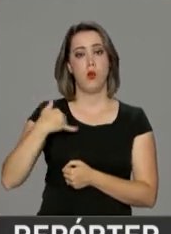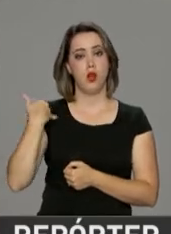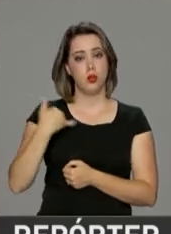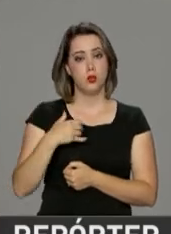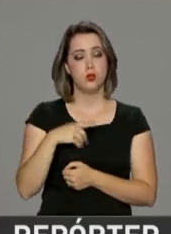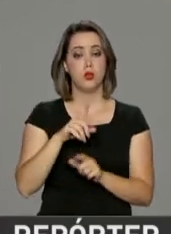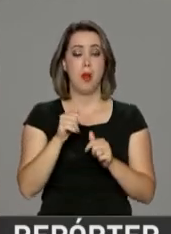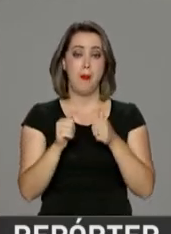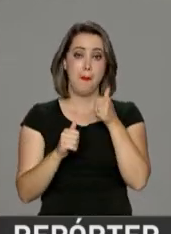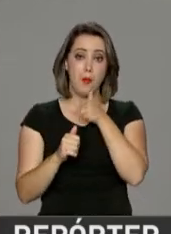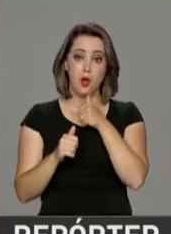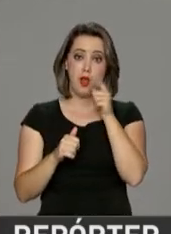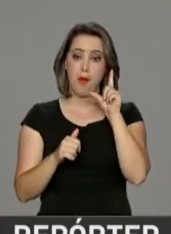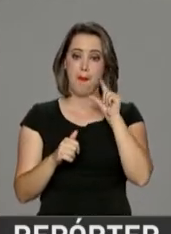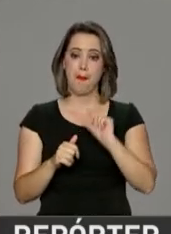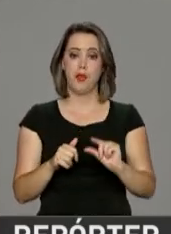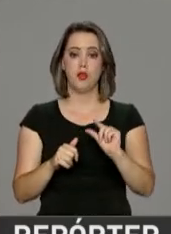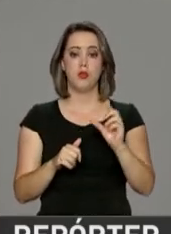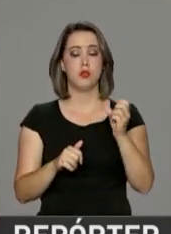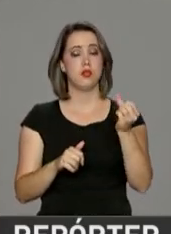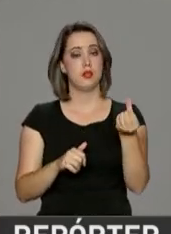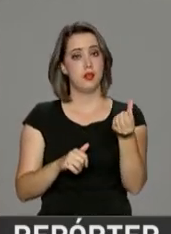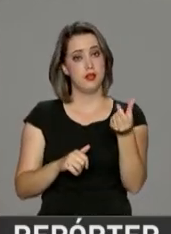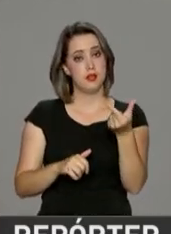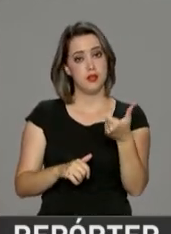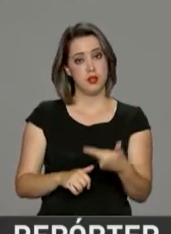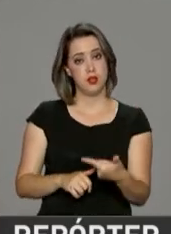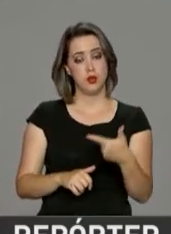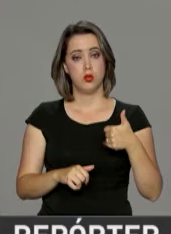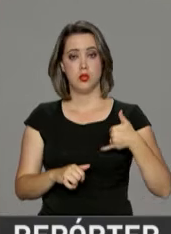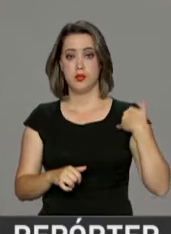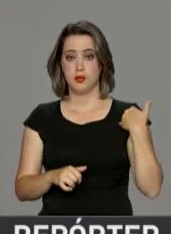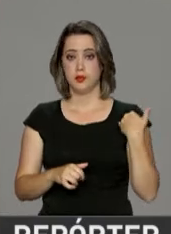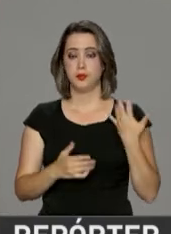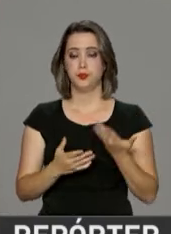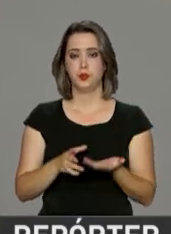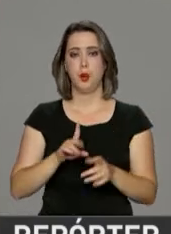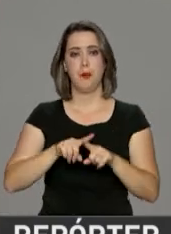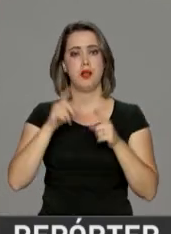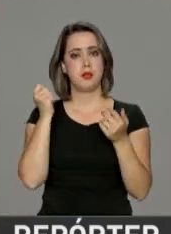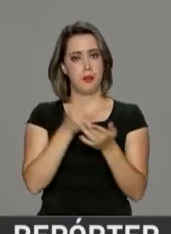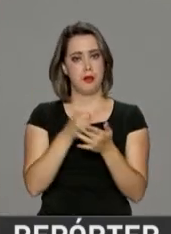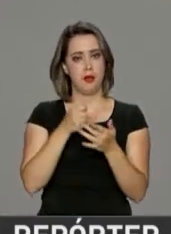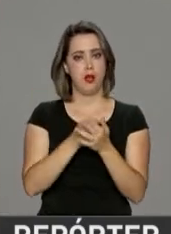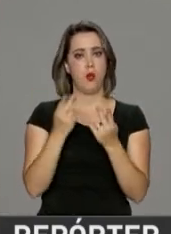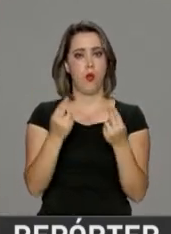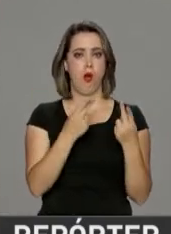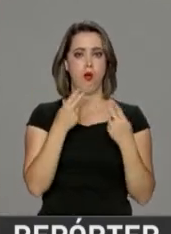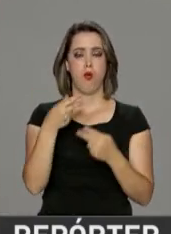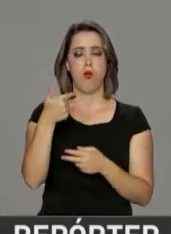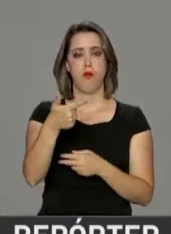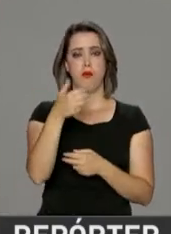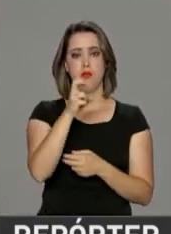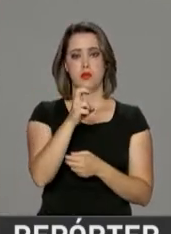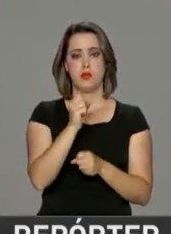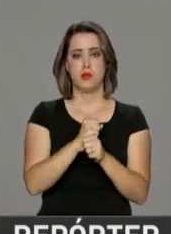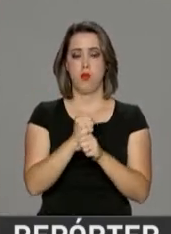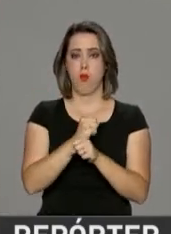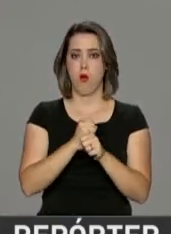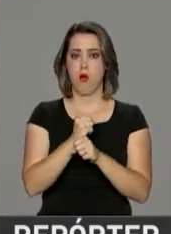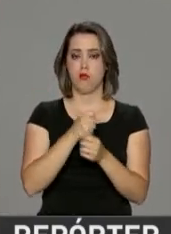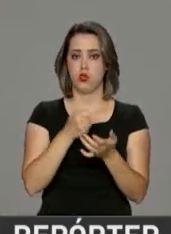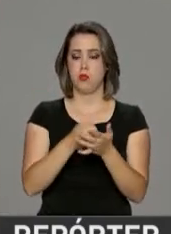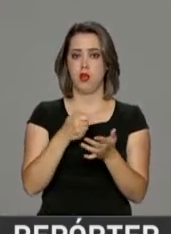anos. O tempo de contribuição mínimo é igual, 25 anos. Já o tempo de contribuição para receber o